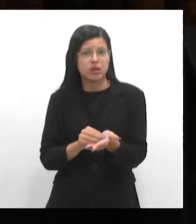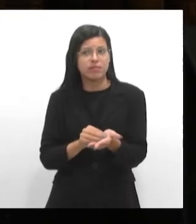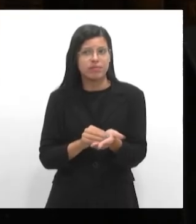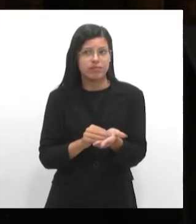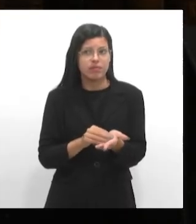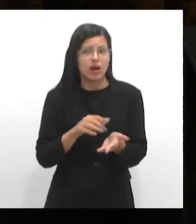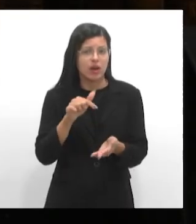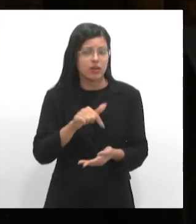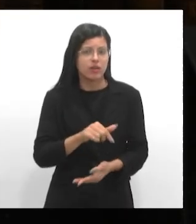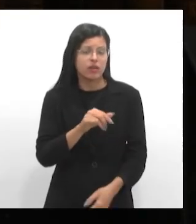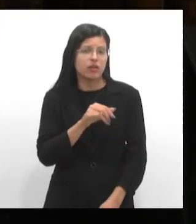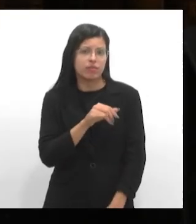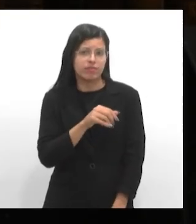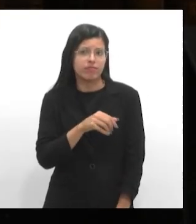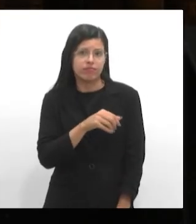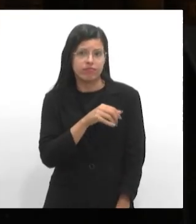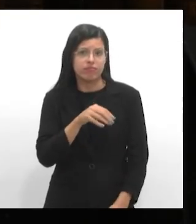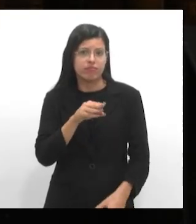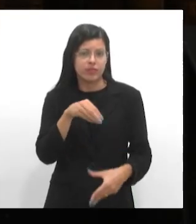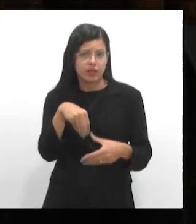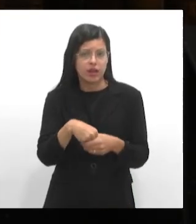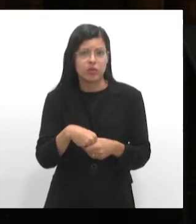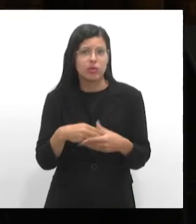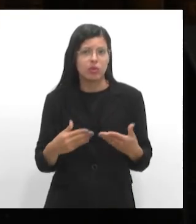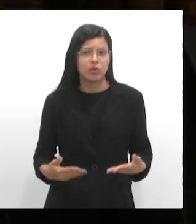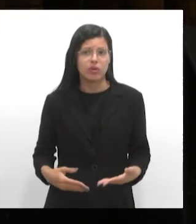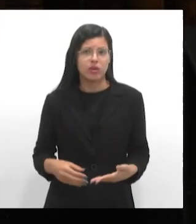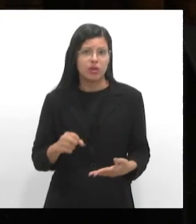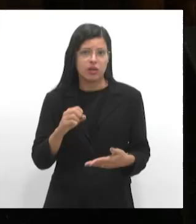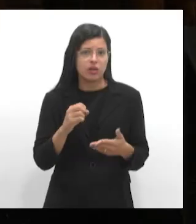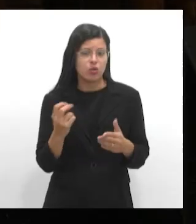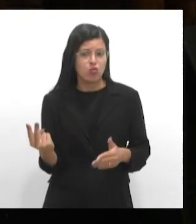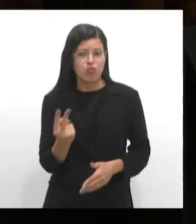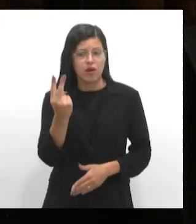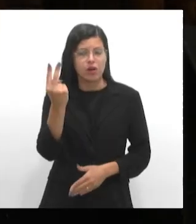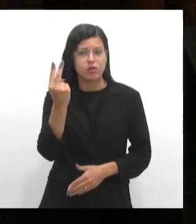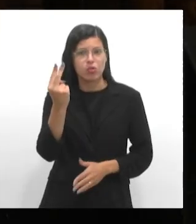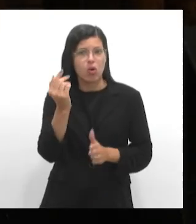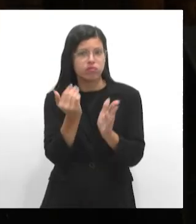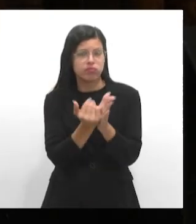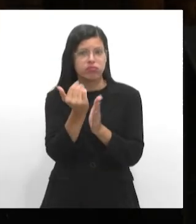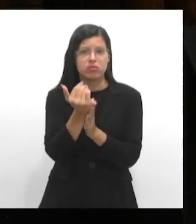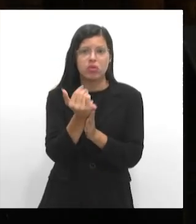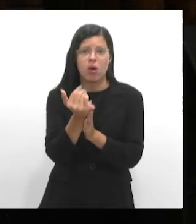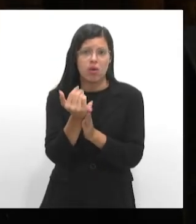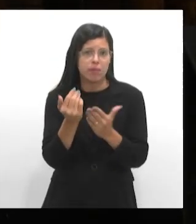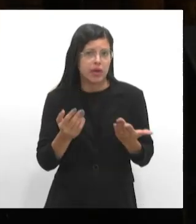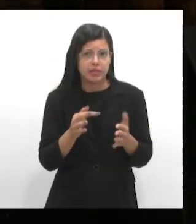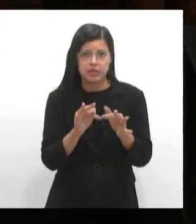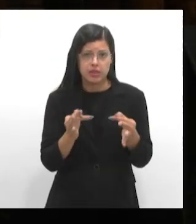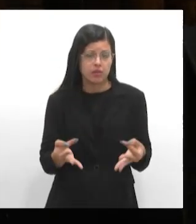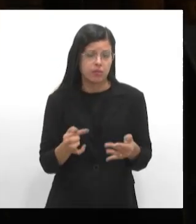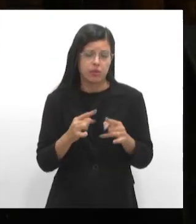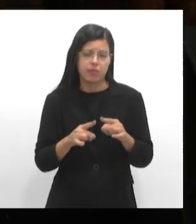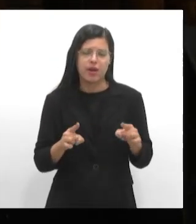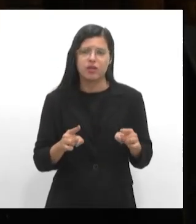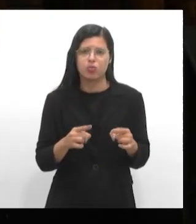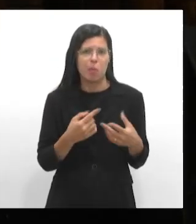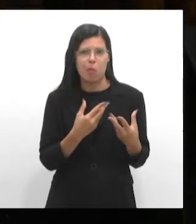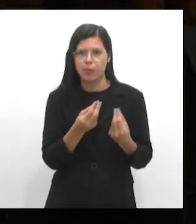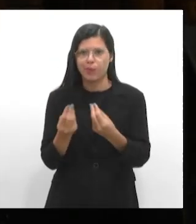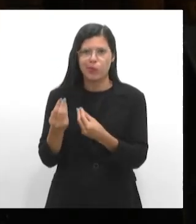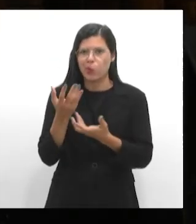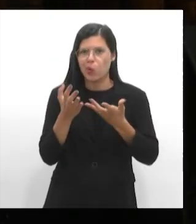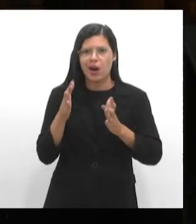sobe. Isto é, vovó viu a uva, né? Mas muitos ainda não querem enxergar o